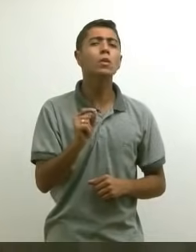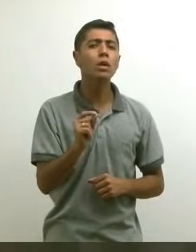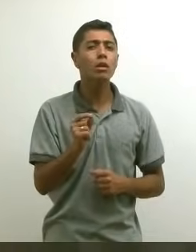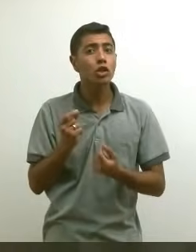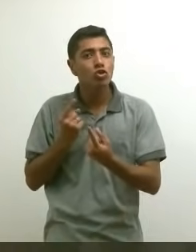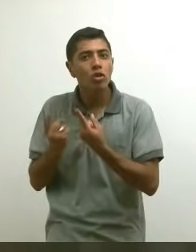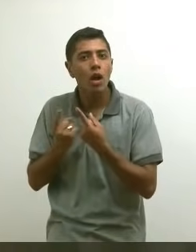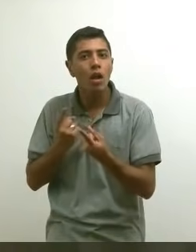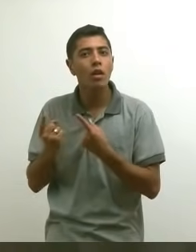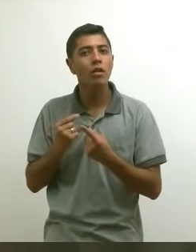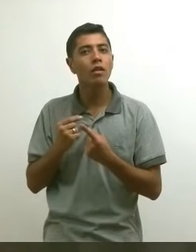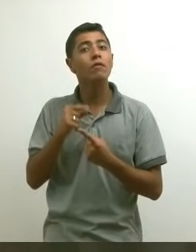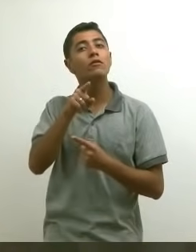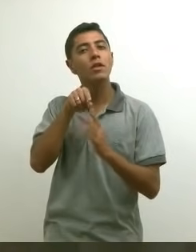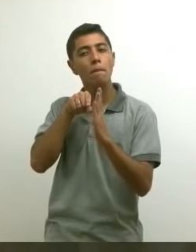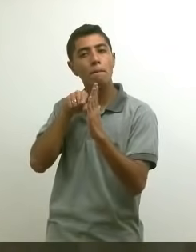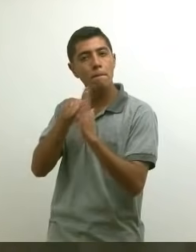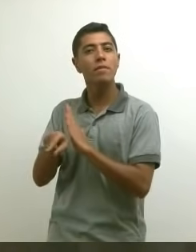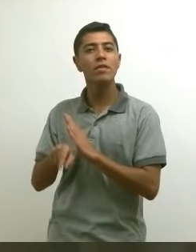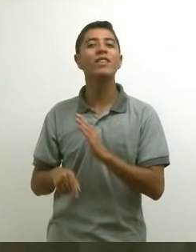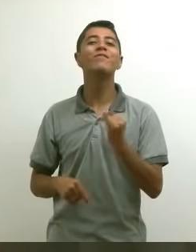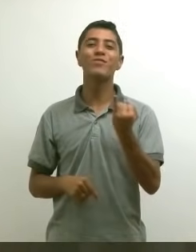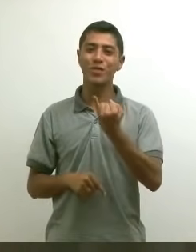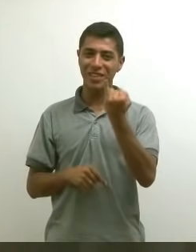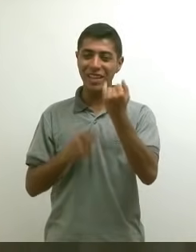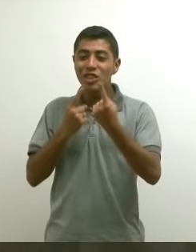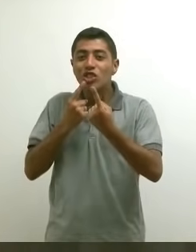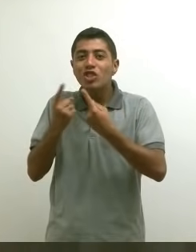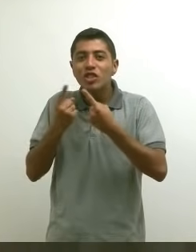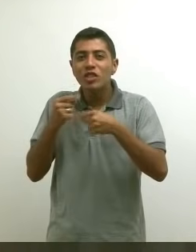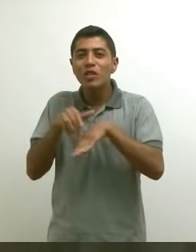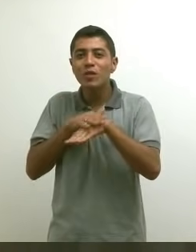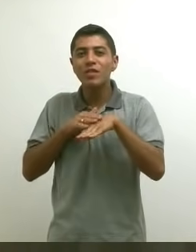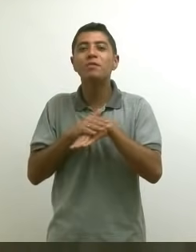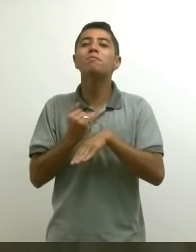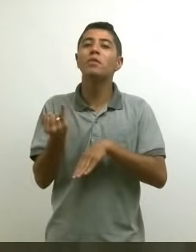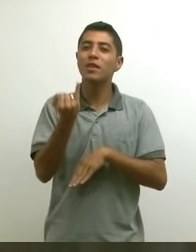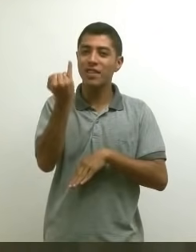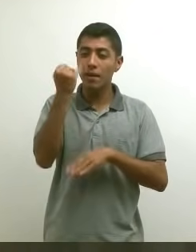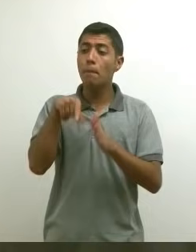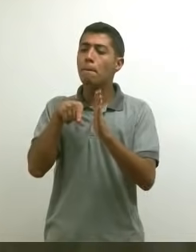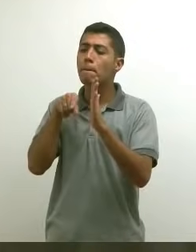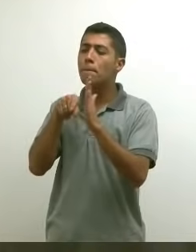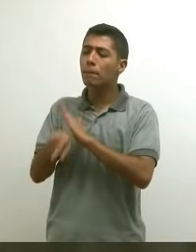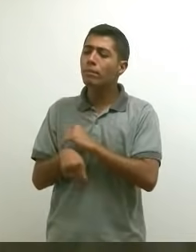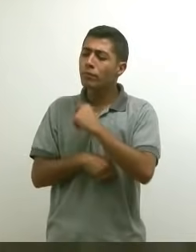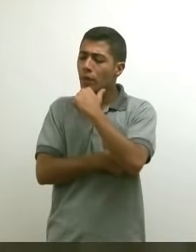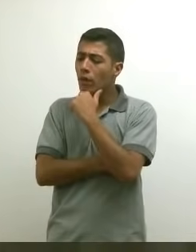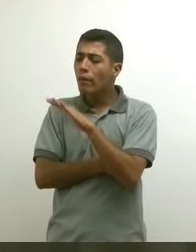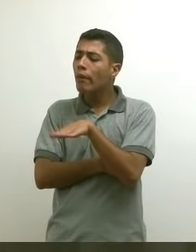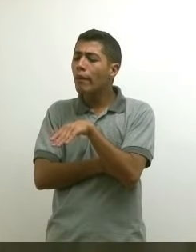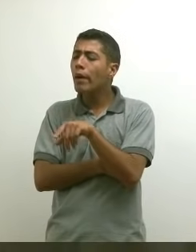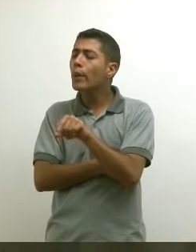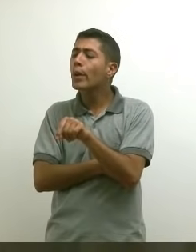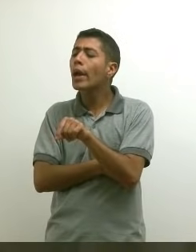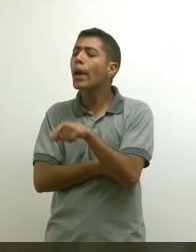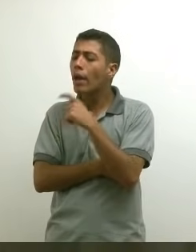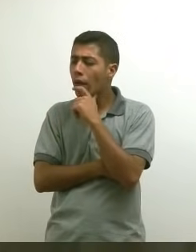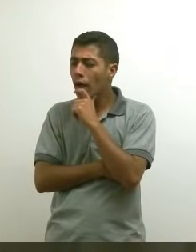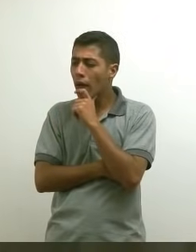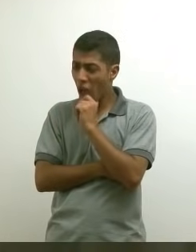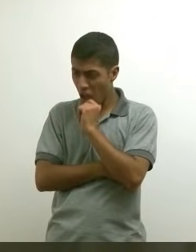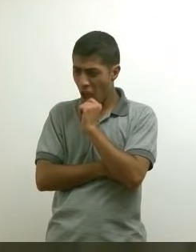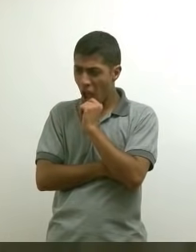perguntando pra criança o que é o que está percebendo que não há tentativa de já de ensinar à criança